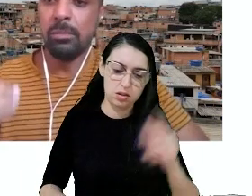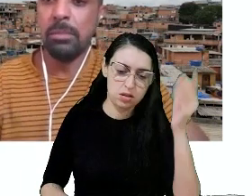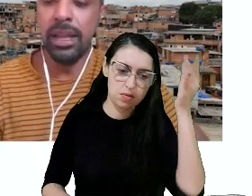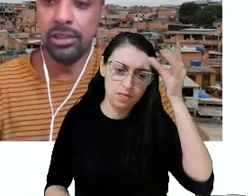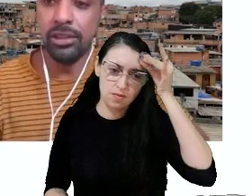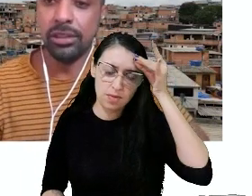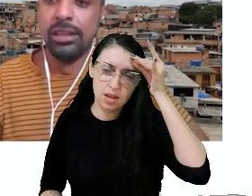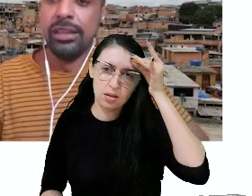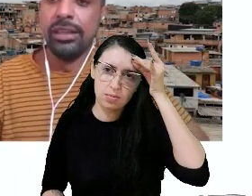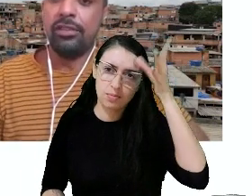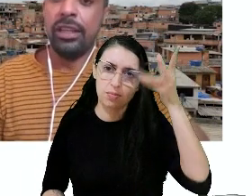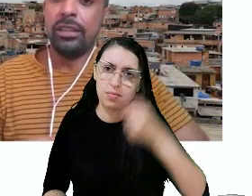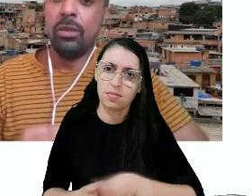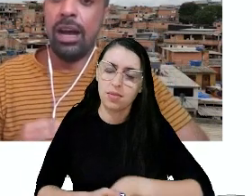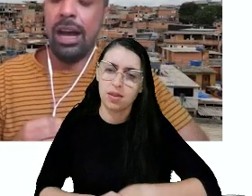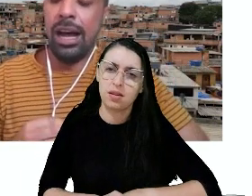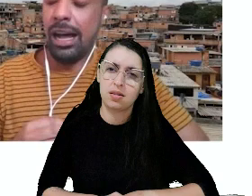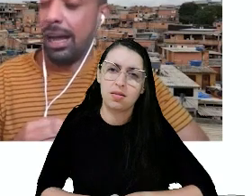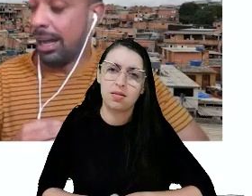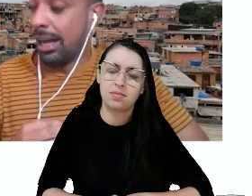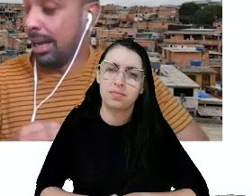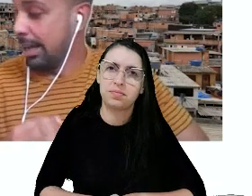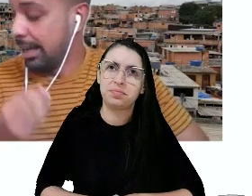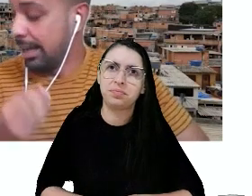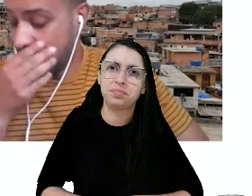que afetam a mente, que afetam